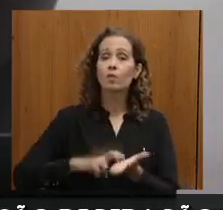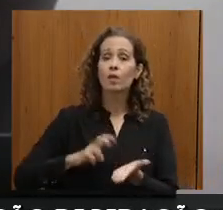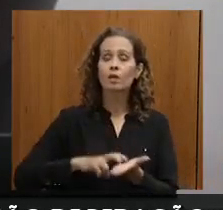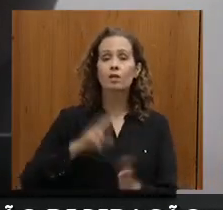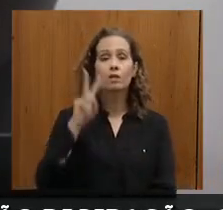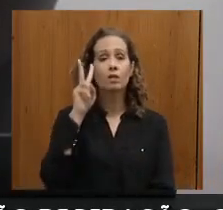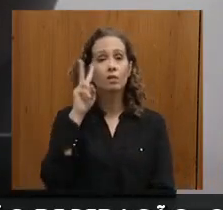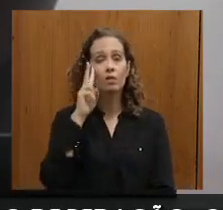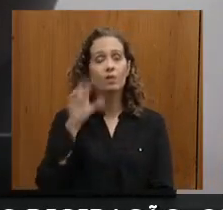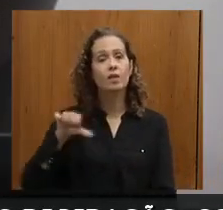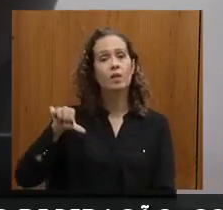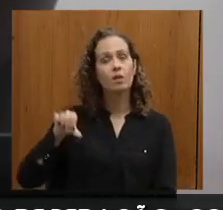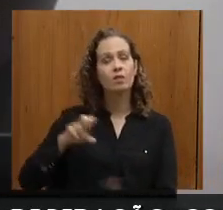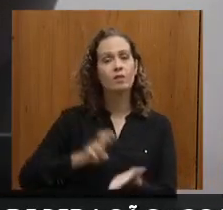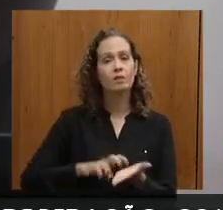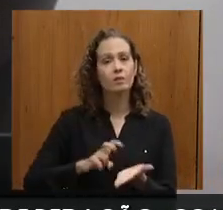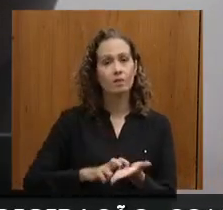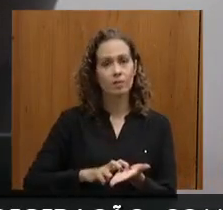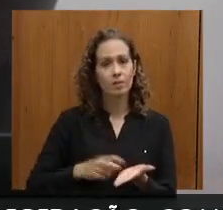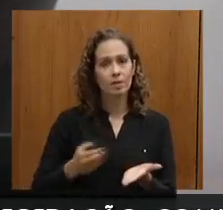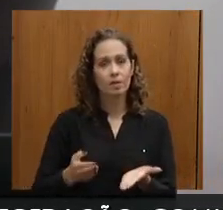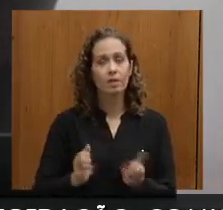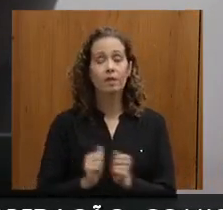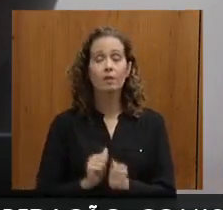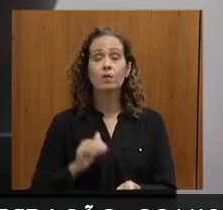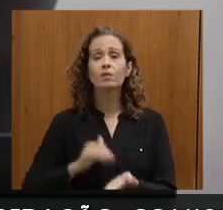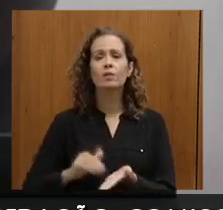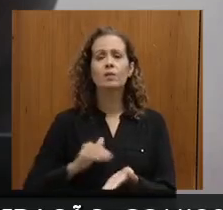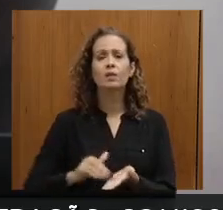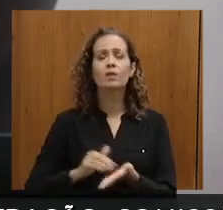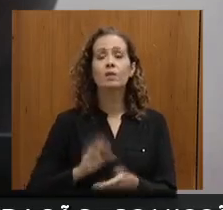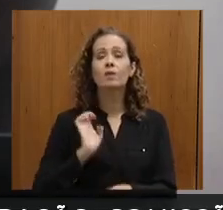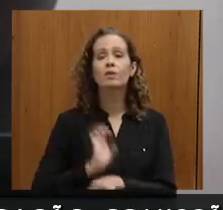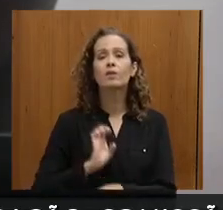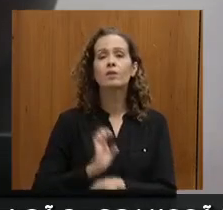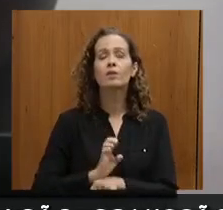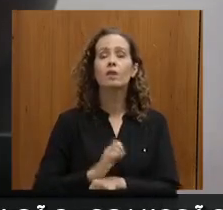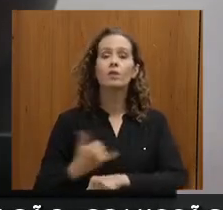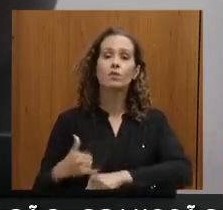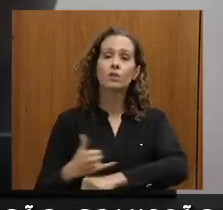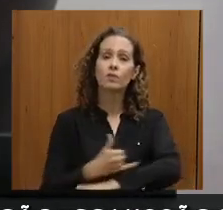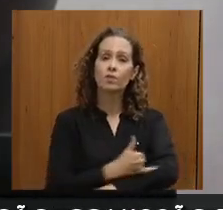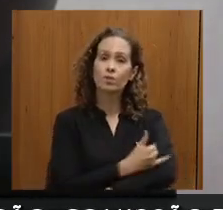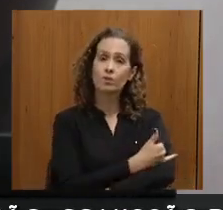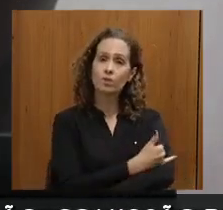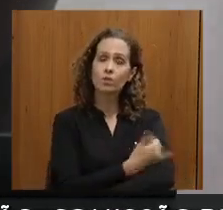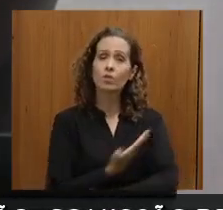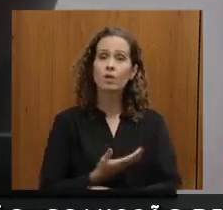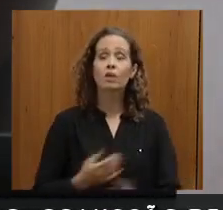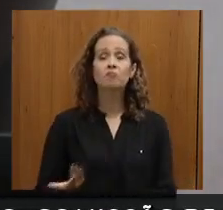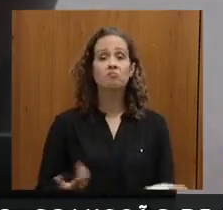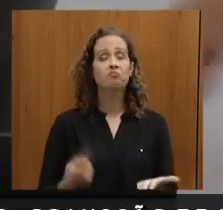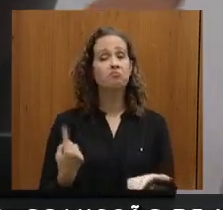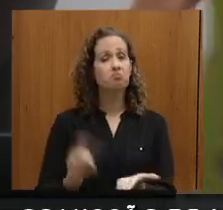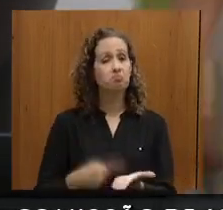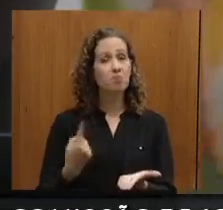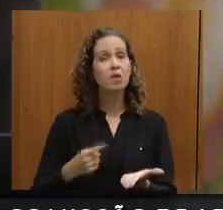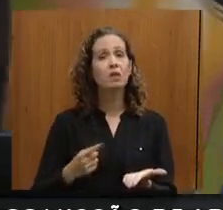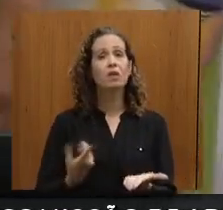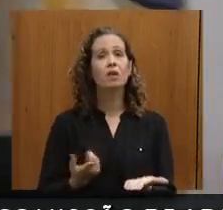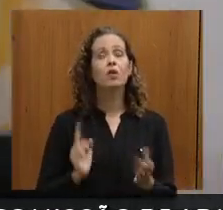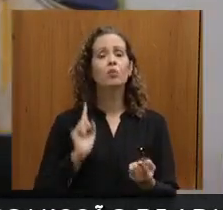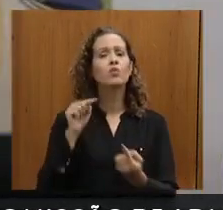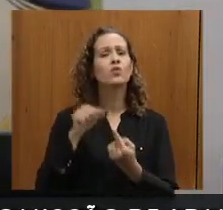segunda-feira, às nove horas da manhã, com a Secretaria de Estado de Infraestrutura. Cumprida a finalidade da reunião, a